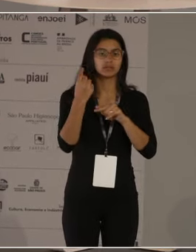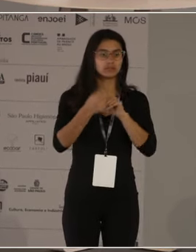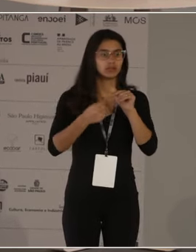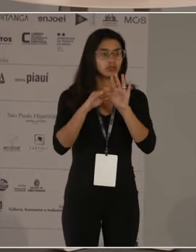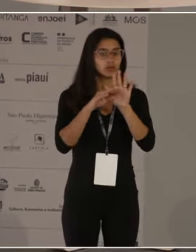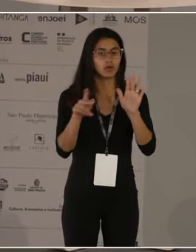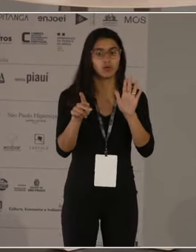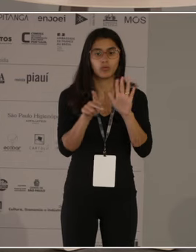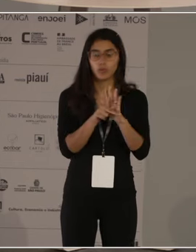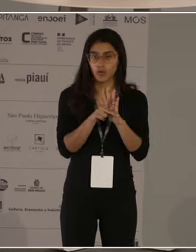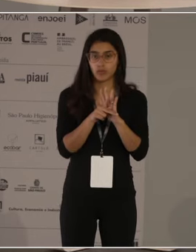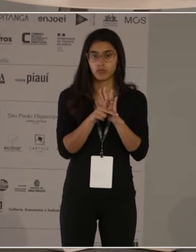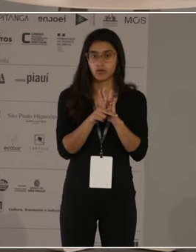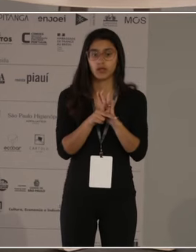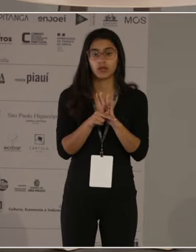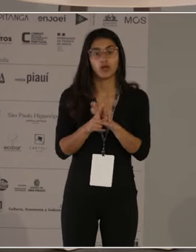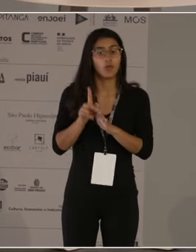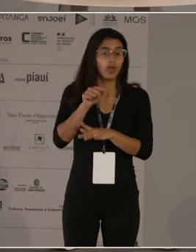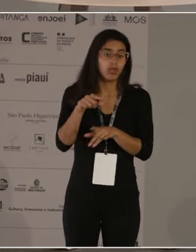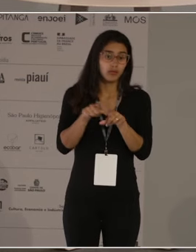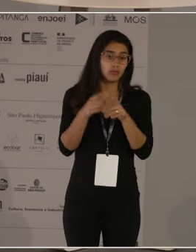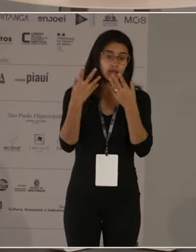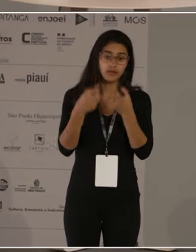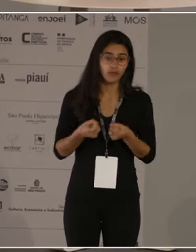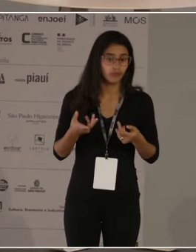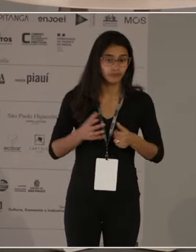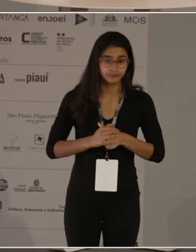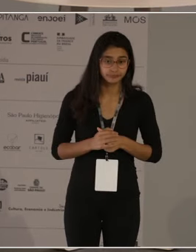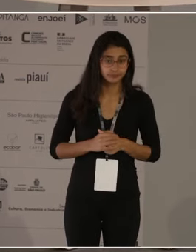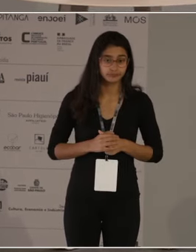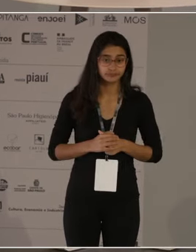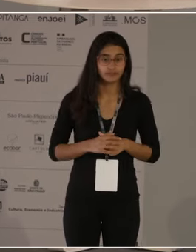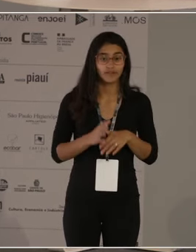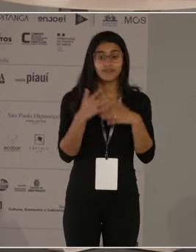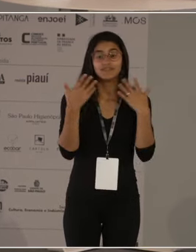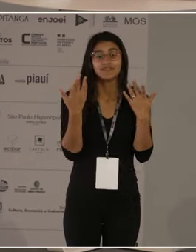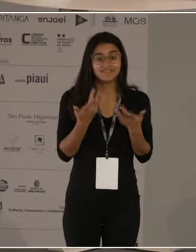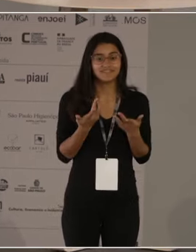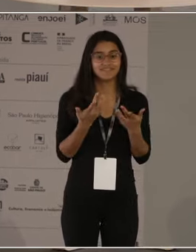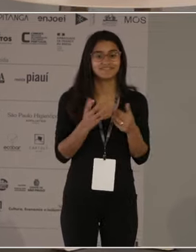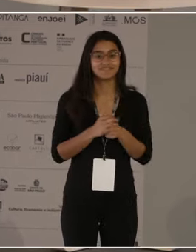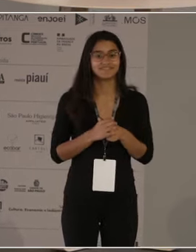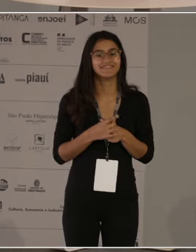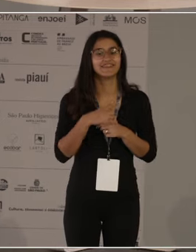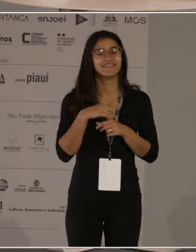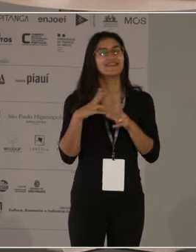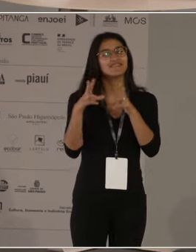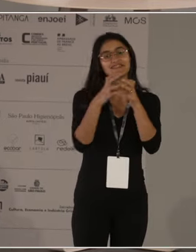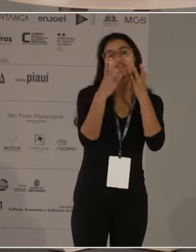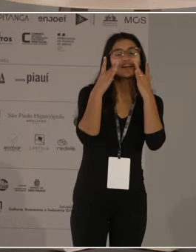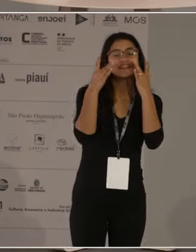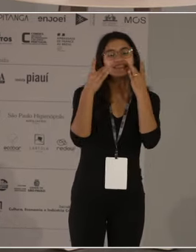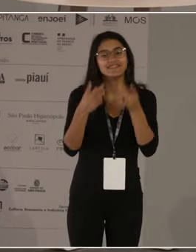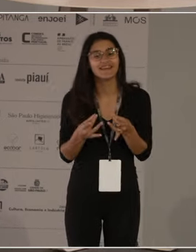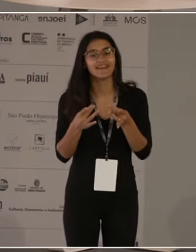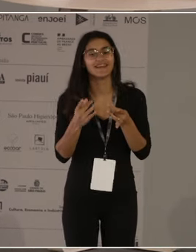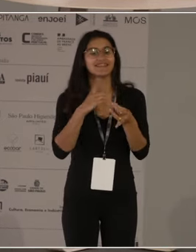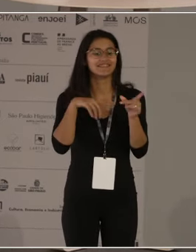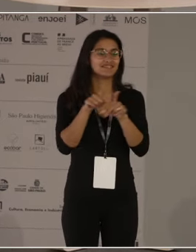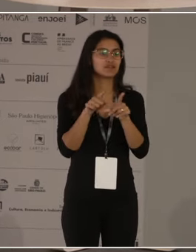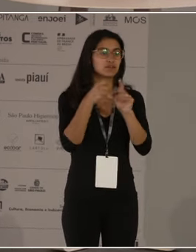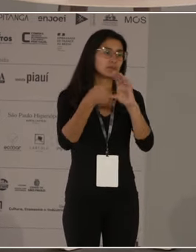os próprios sítios de Clóvis, nem esses seriam aceitos, né? Então, enfim, eu tive um olhar atento para